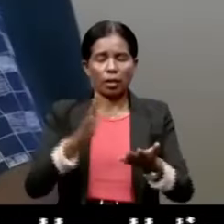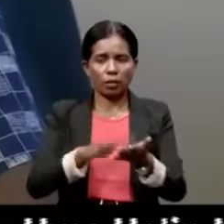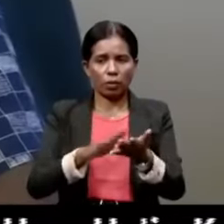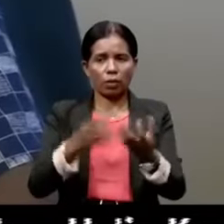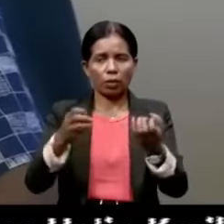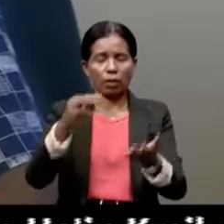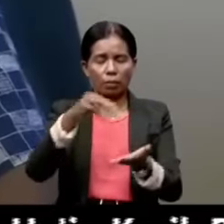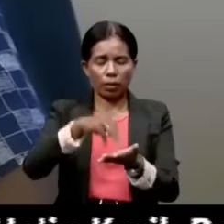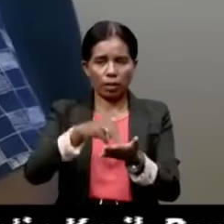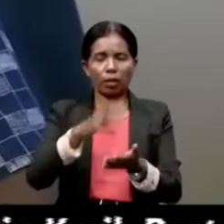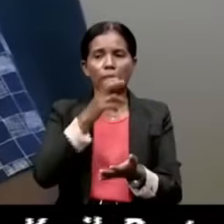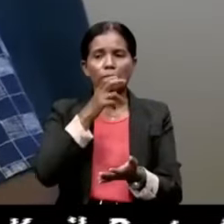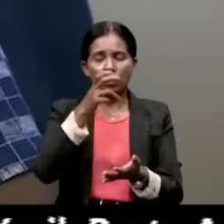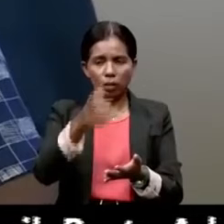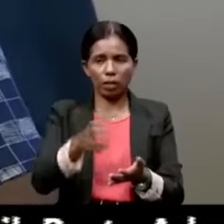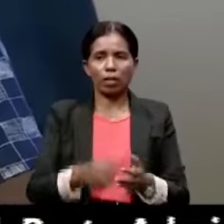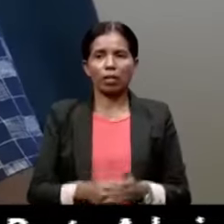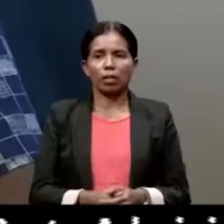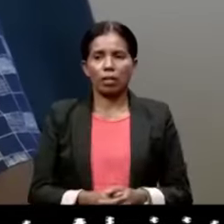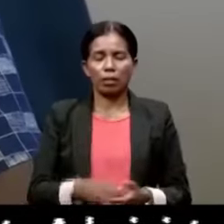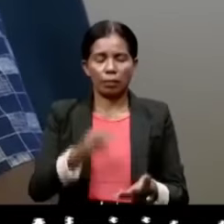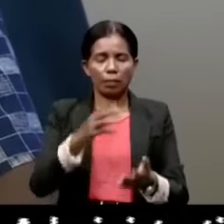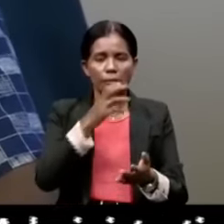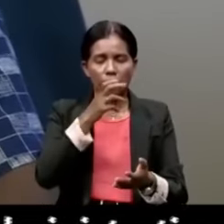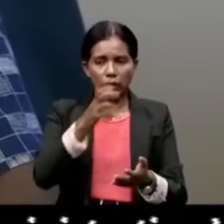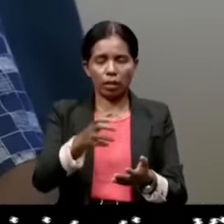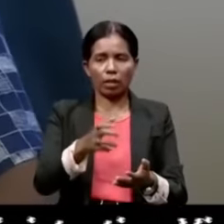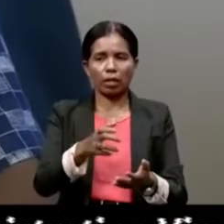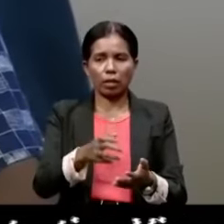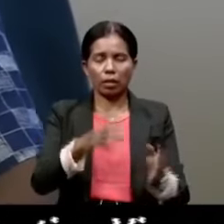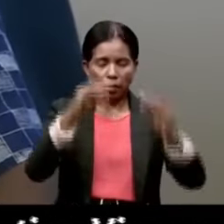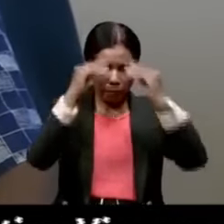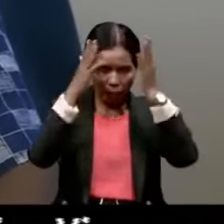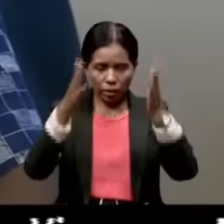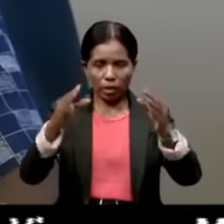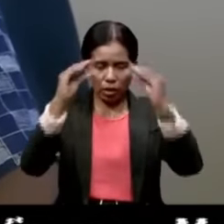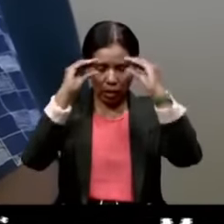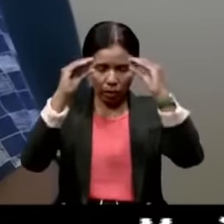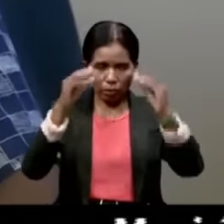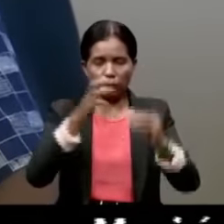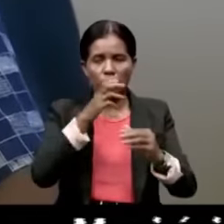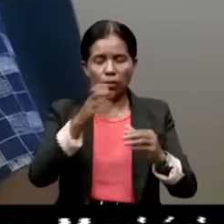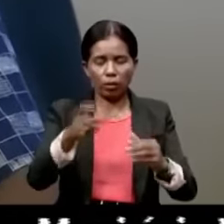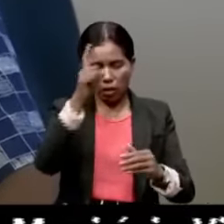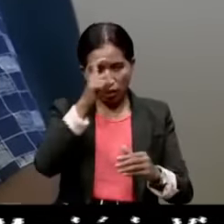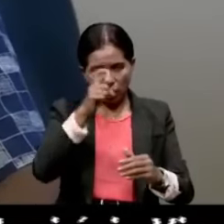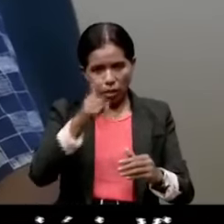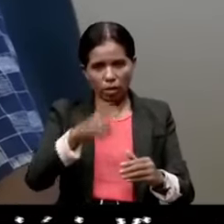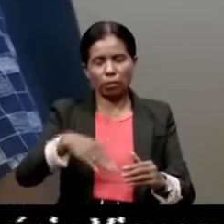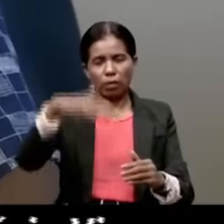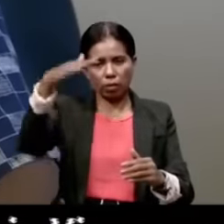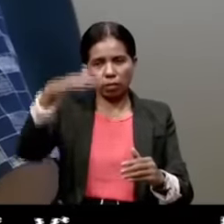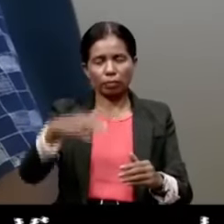matéria português. Português de matéria, então está tendo que o professor se falou em português, ou idade nível avançado, ou tona,